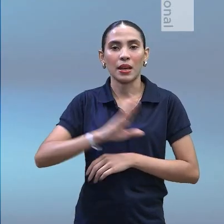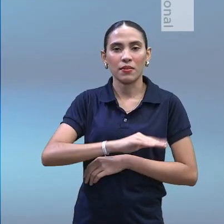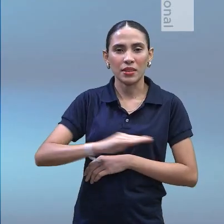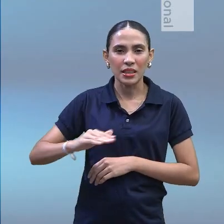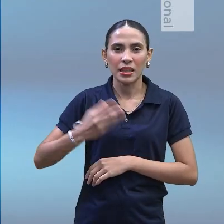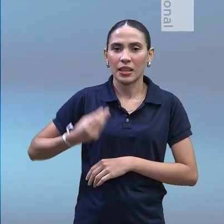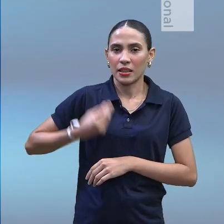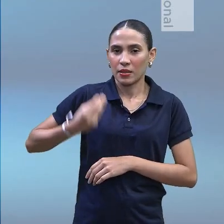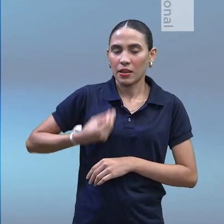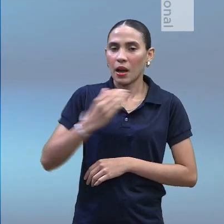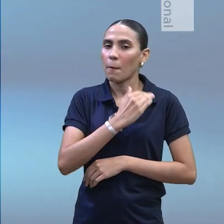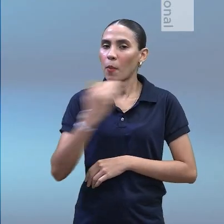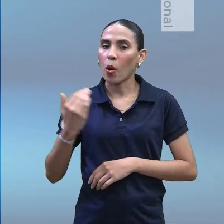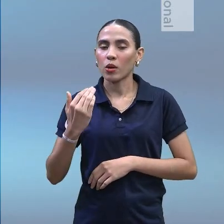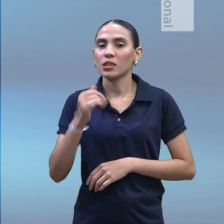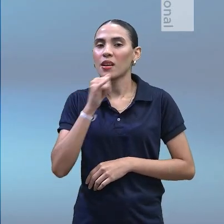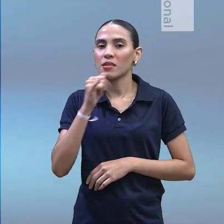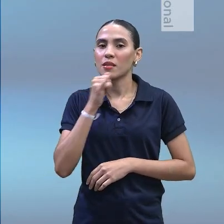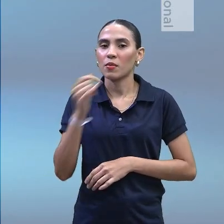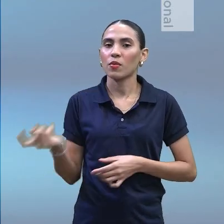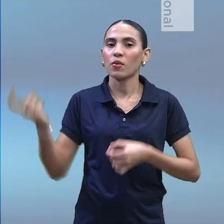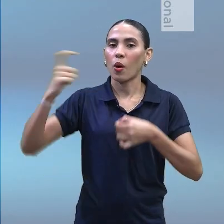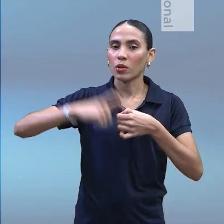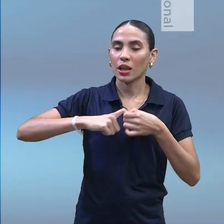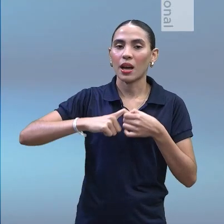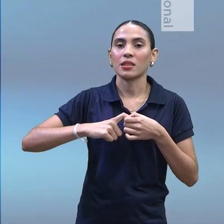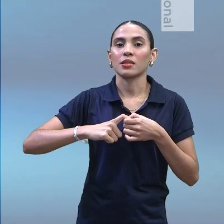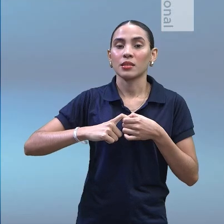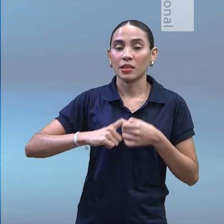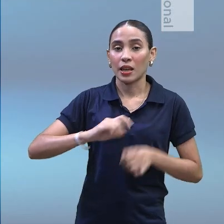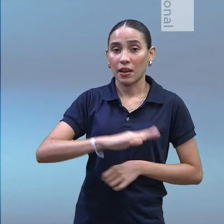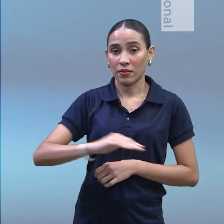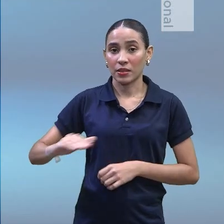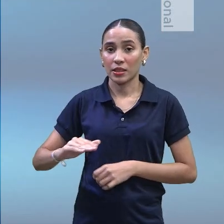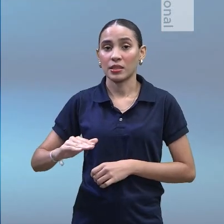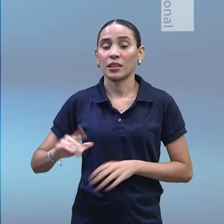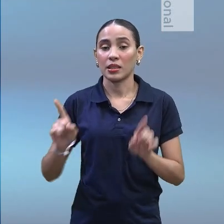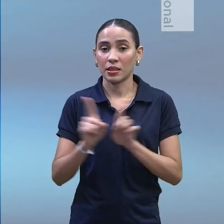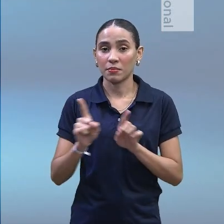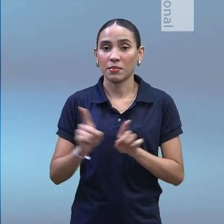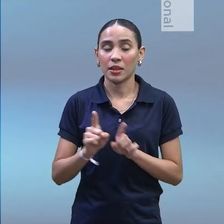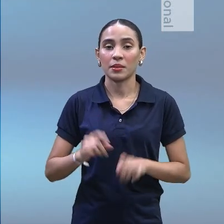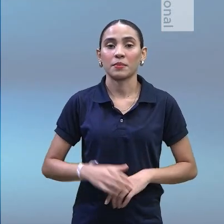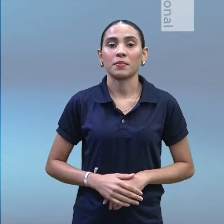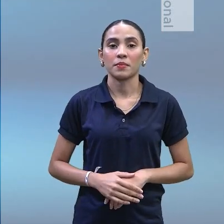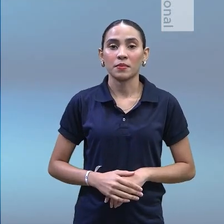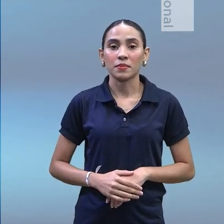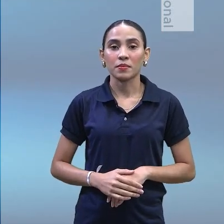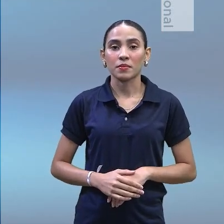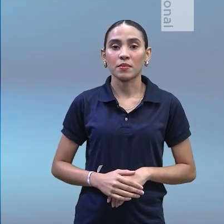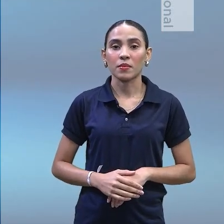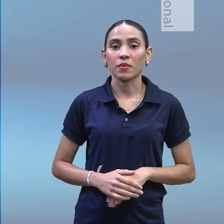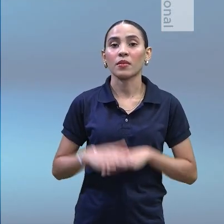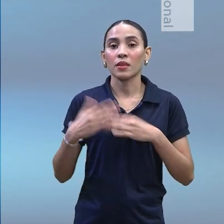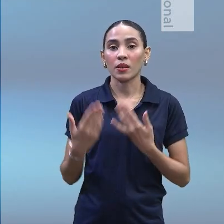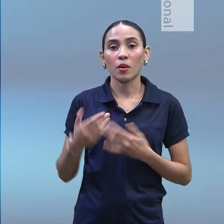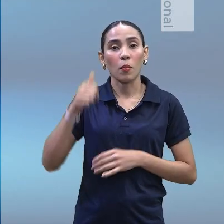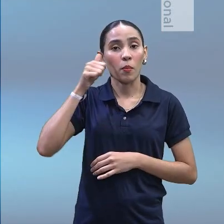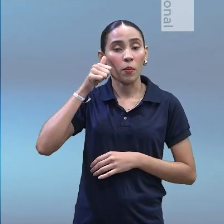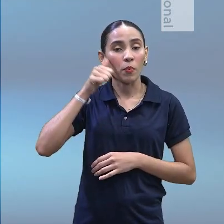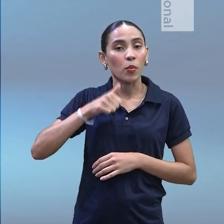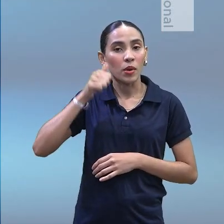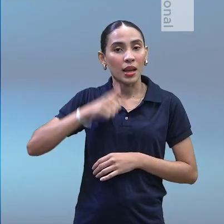ela voltasse, né, à infância e à inocência, né, de uma